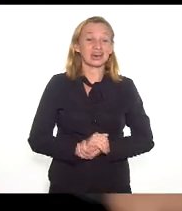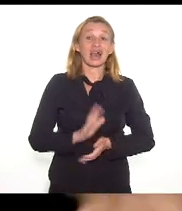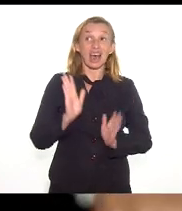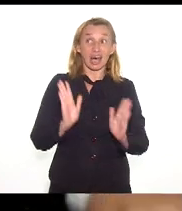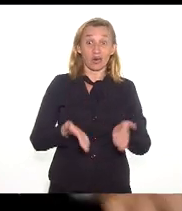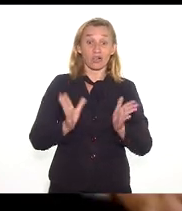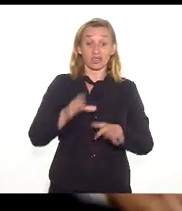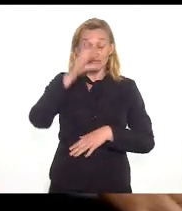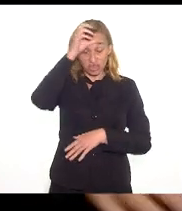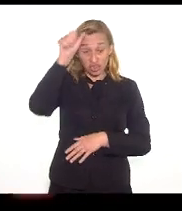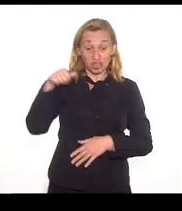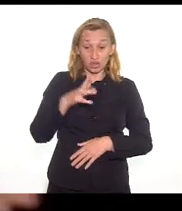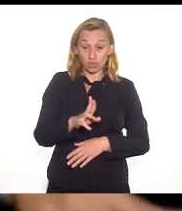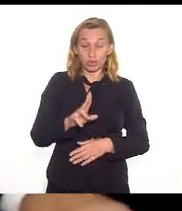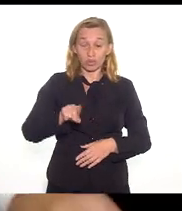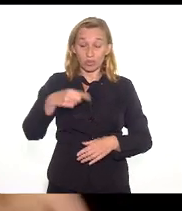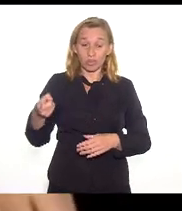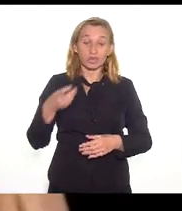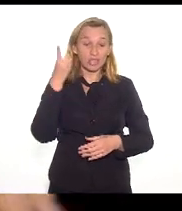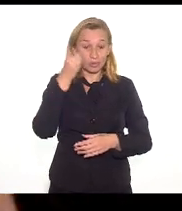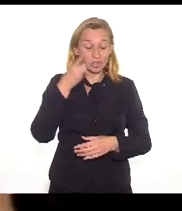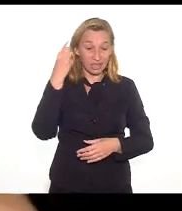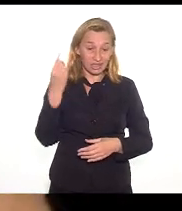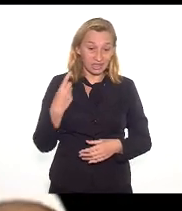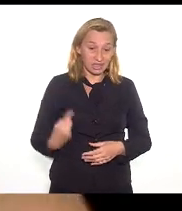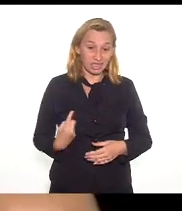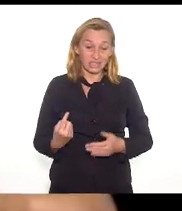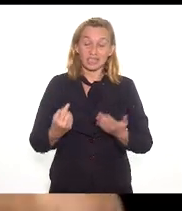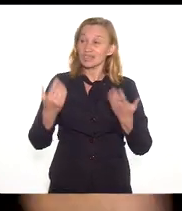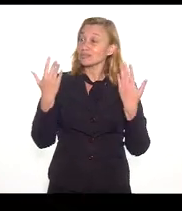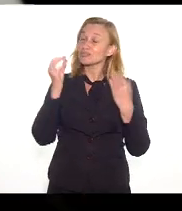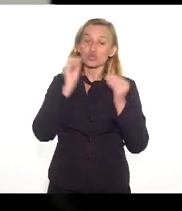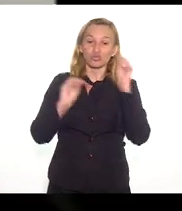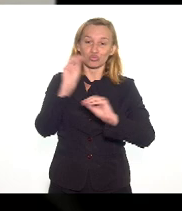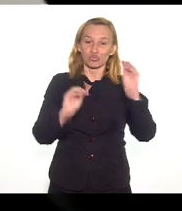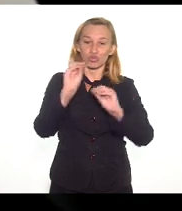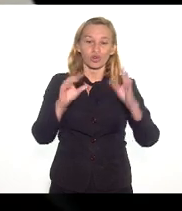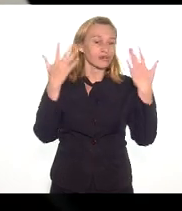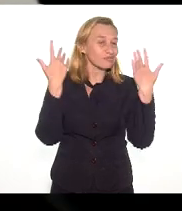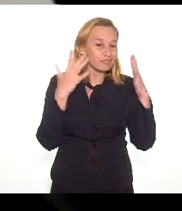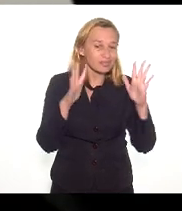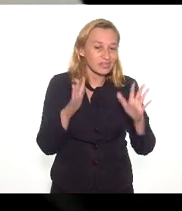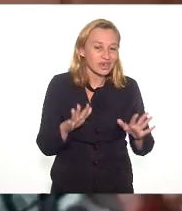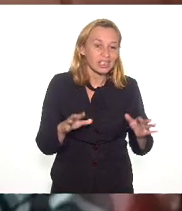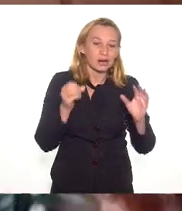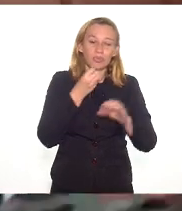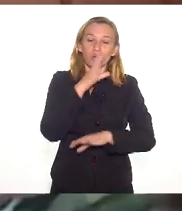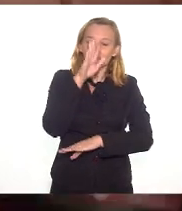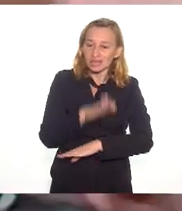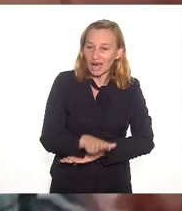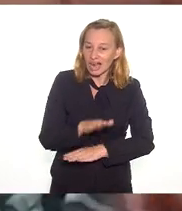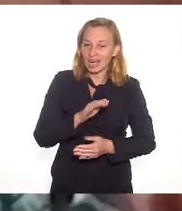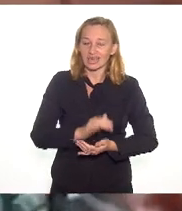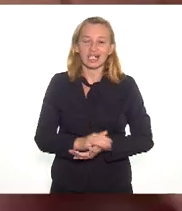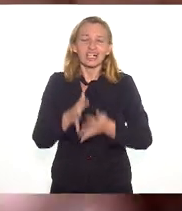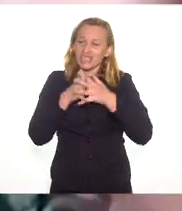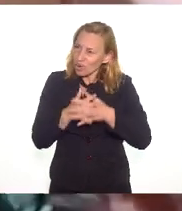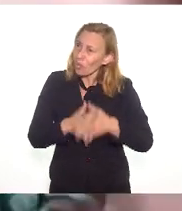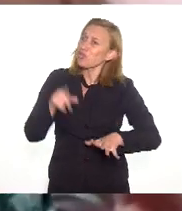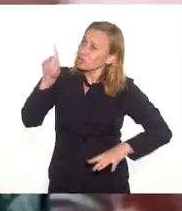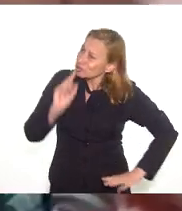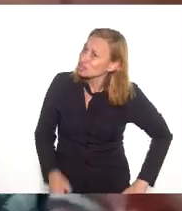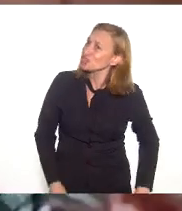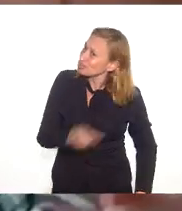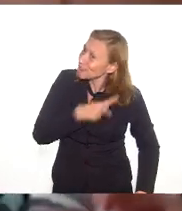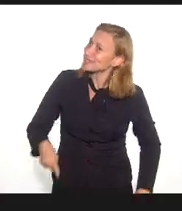Ju, depois deputada Dani. Beijos, boa tarde, bom final de semana. Mônica, todo, presidente, o senhor está confundindo. Hoje o senhor está